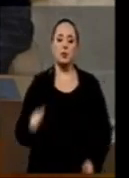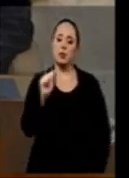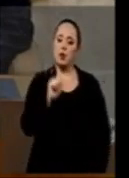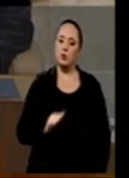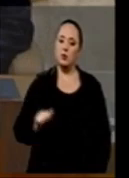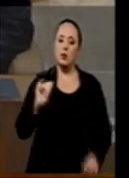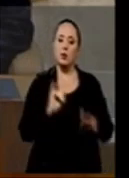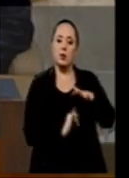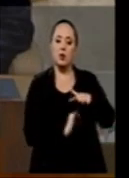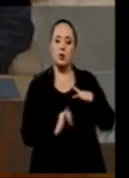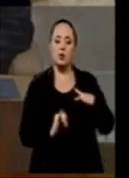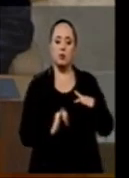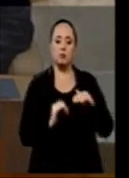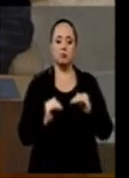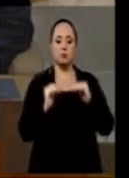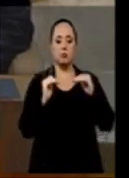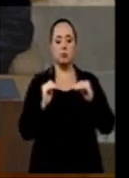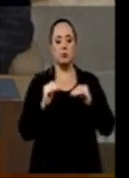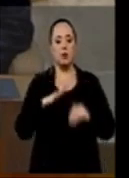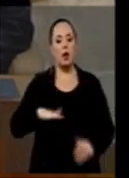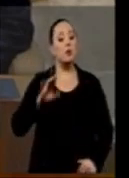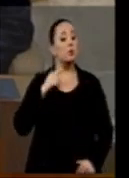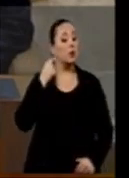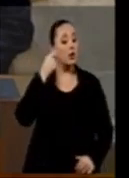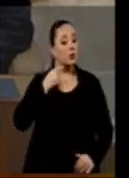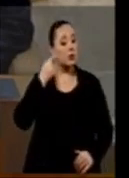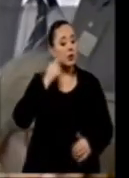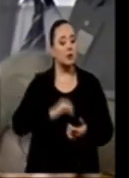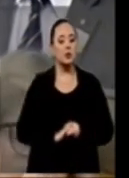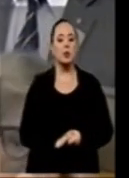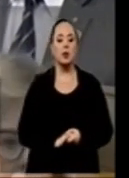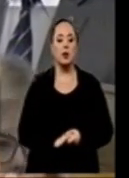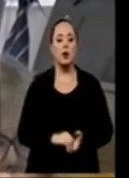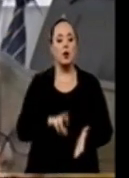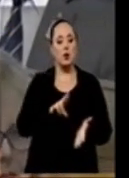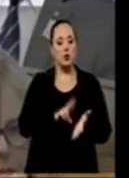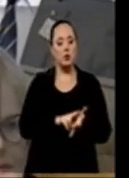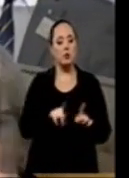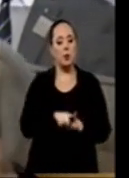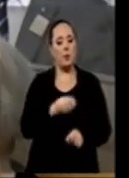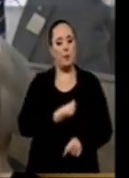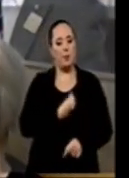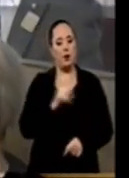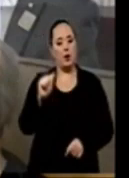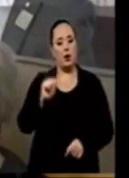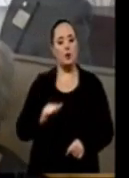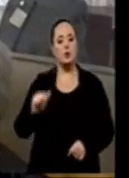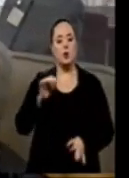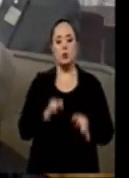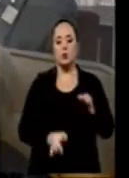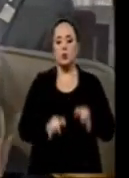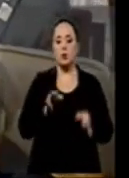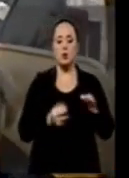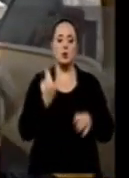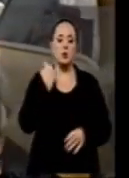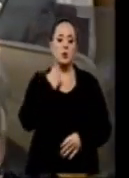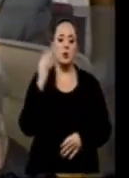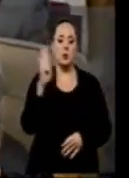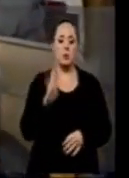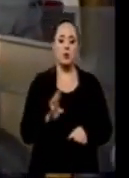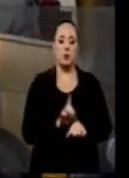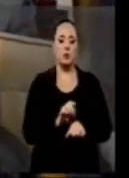institutos da magistratura também registrando o presidente da associação dos juízes federais do brasil doutor fernando